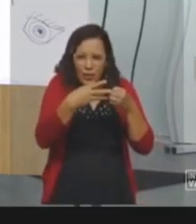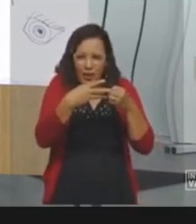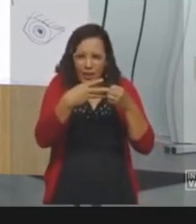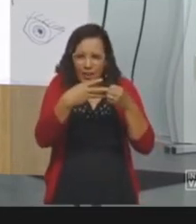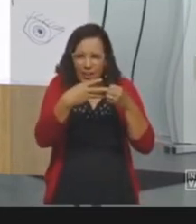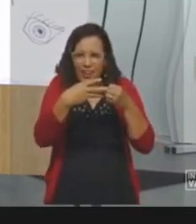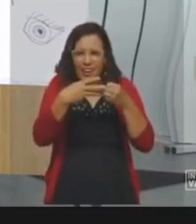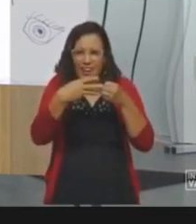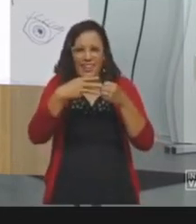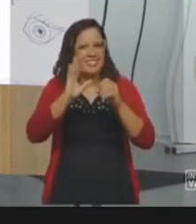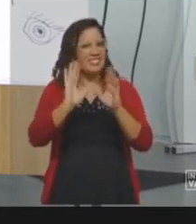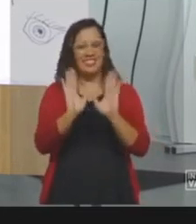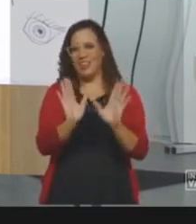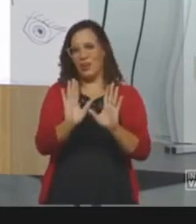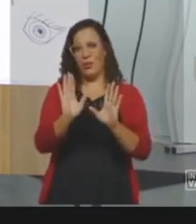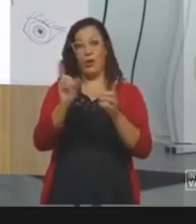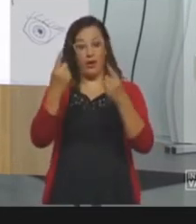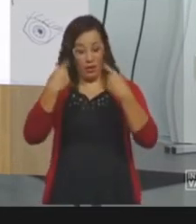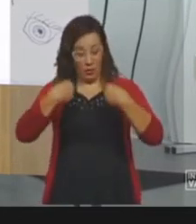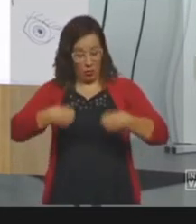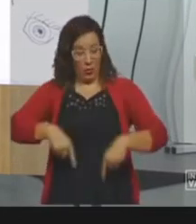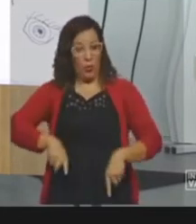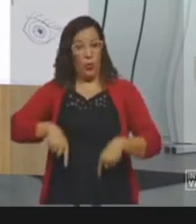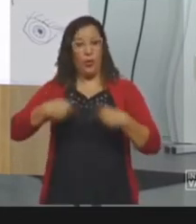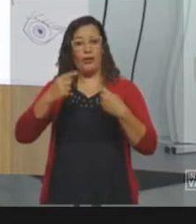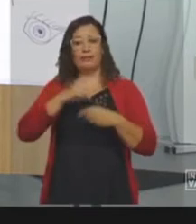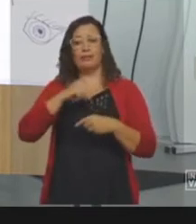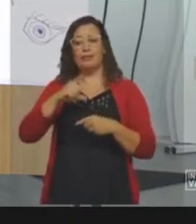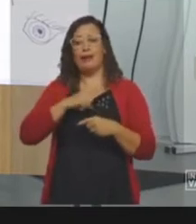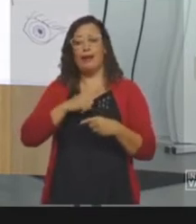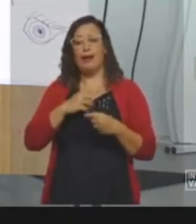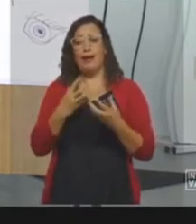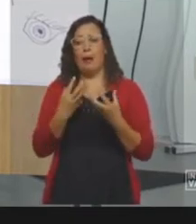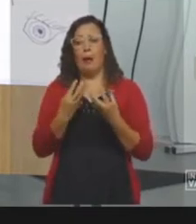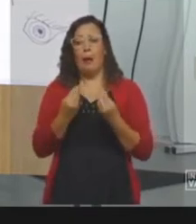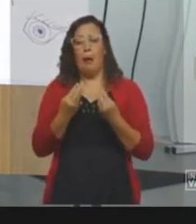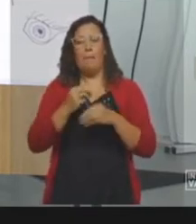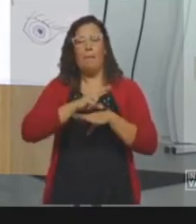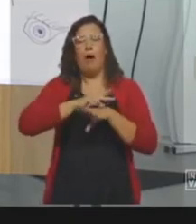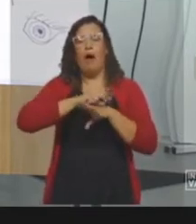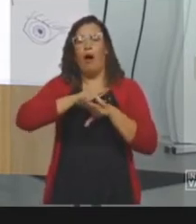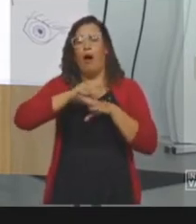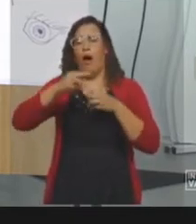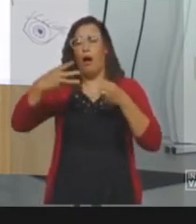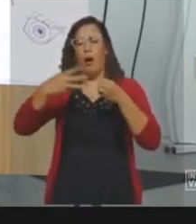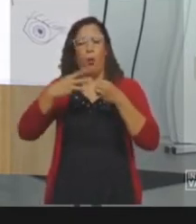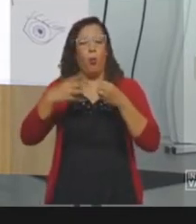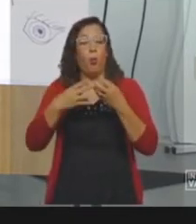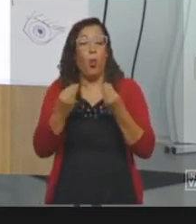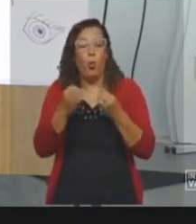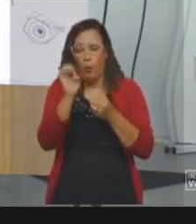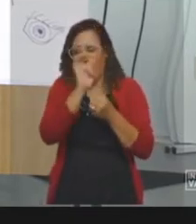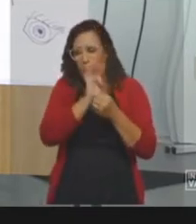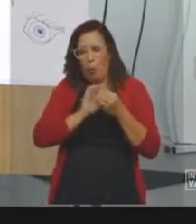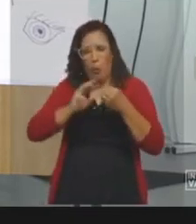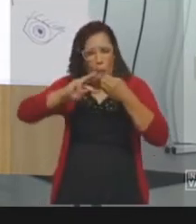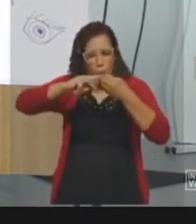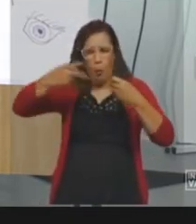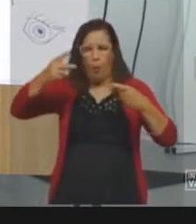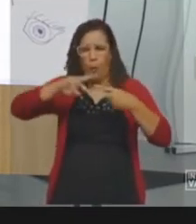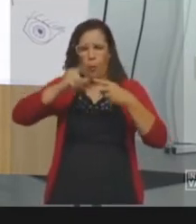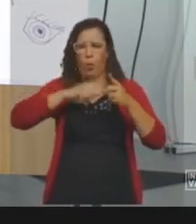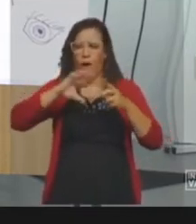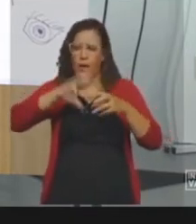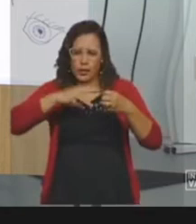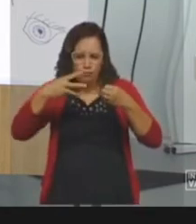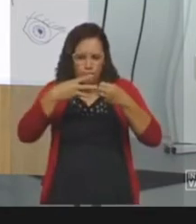Nós sabemos que nosso corpo é formado por milhões e milhões de células, trilhões de células. E cada